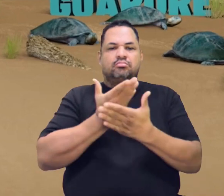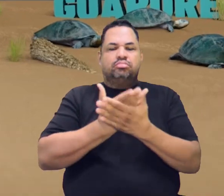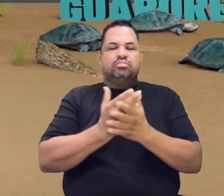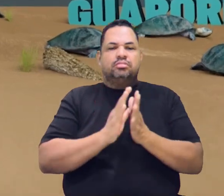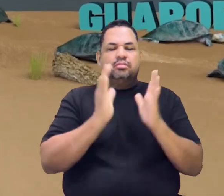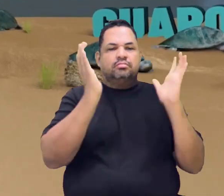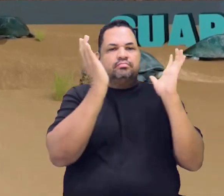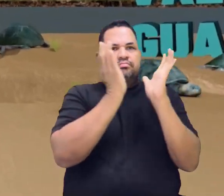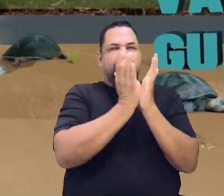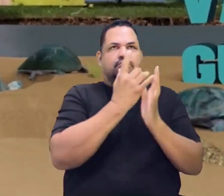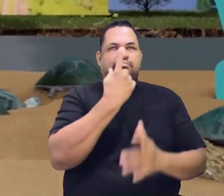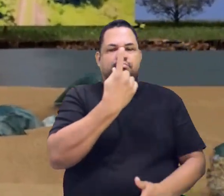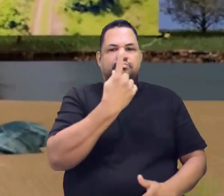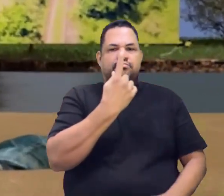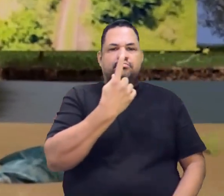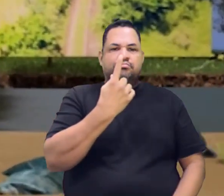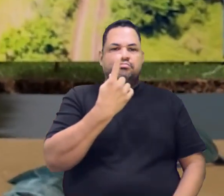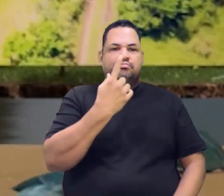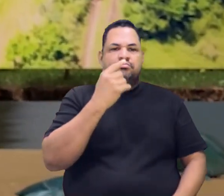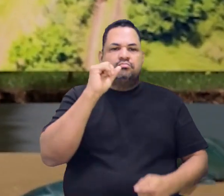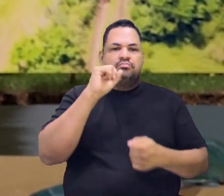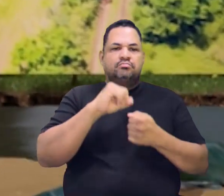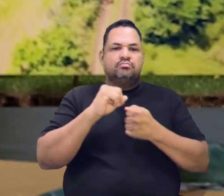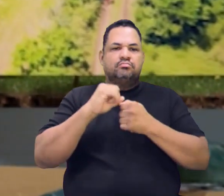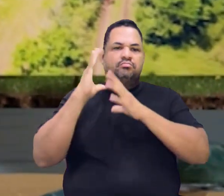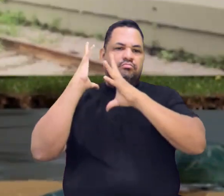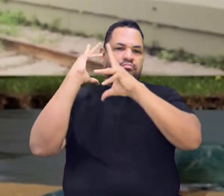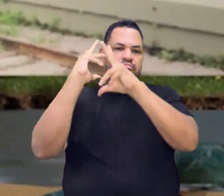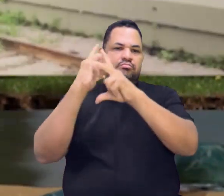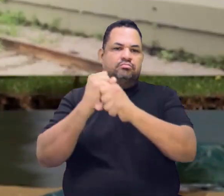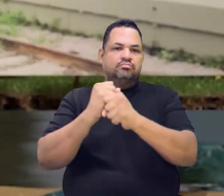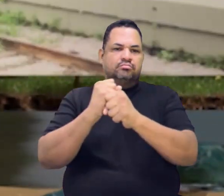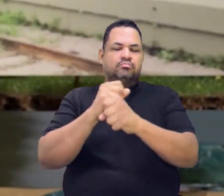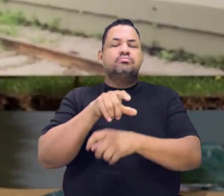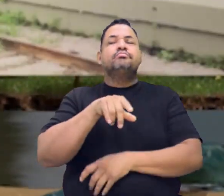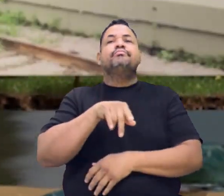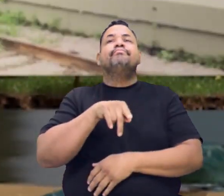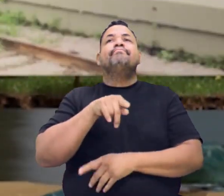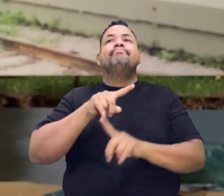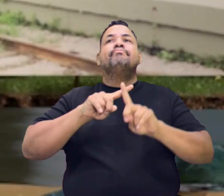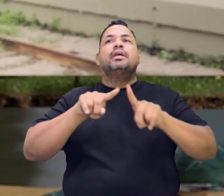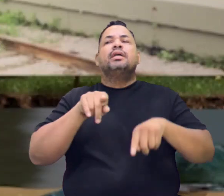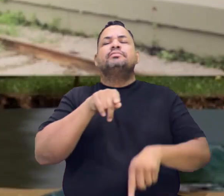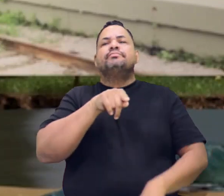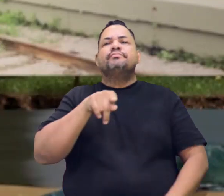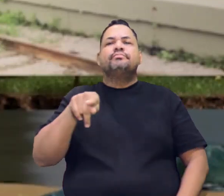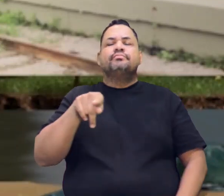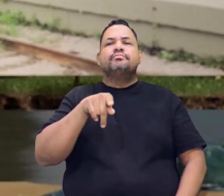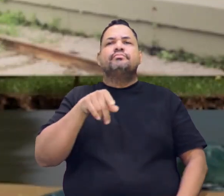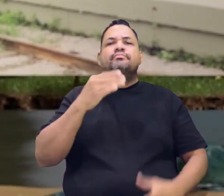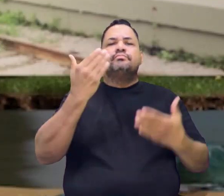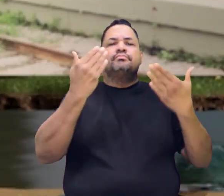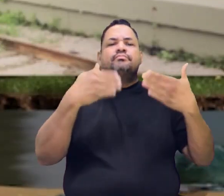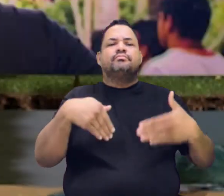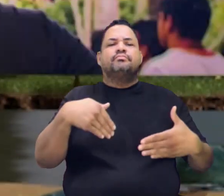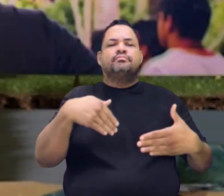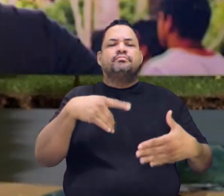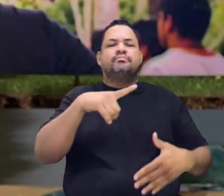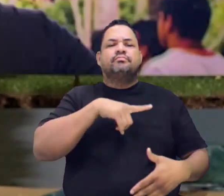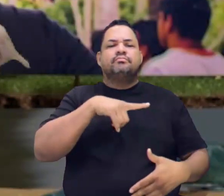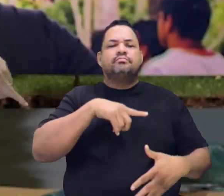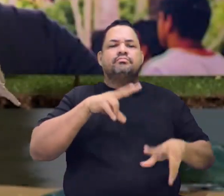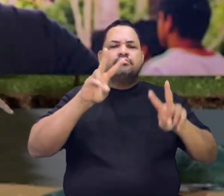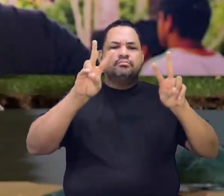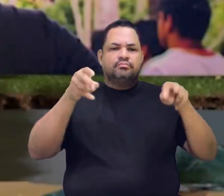na primeira unidade e aí eu vou fazer uma revisão com eles. Professor, a prova só vai